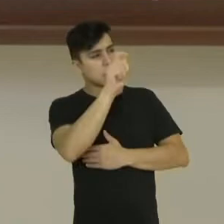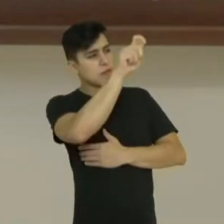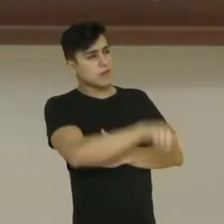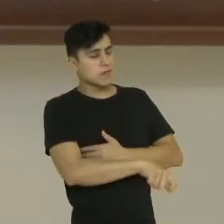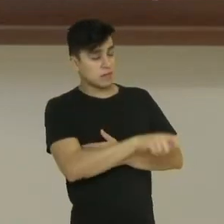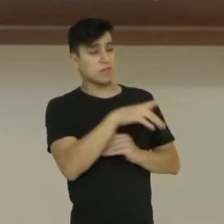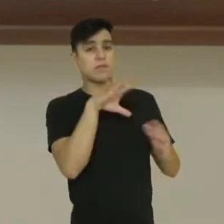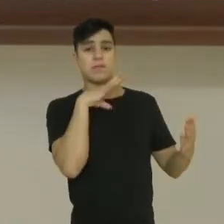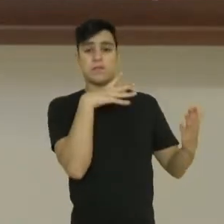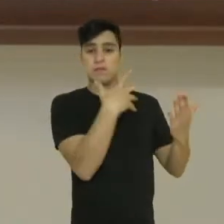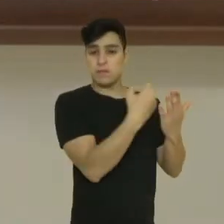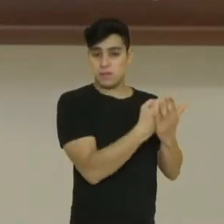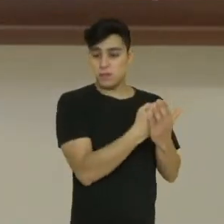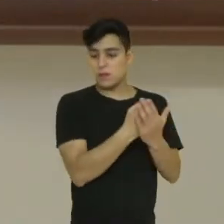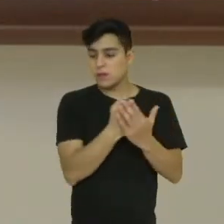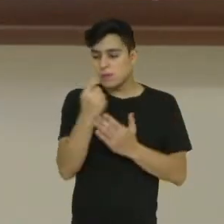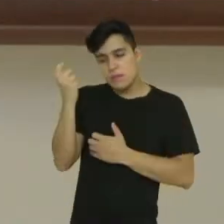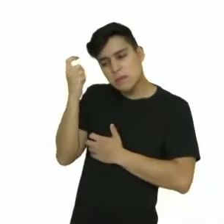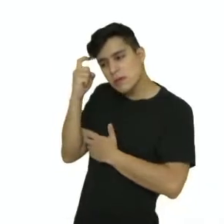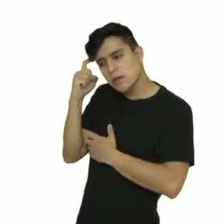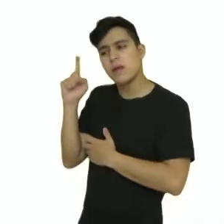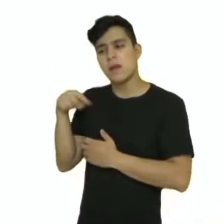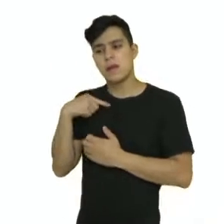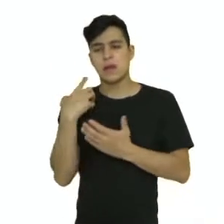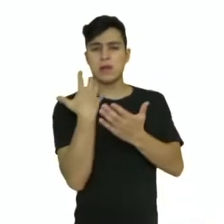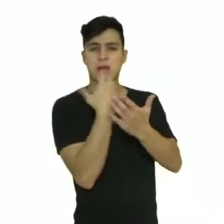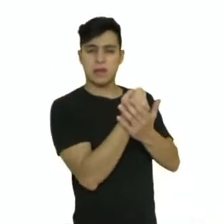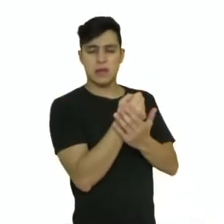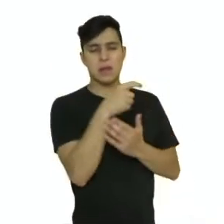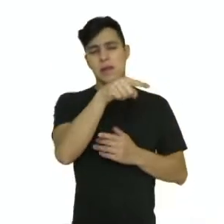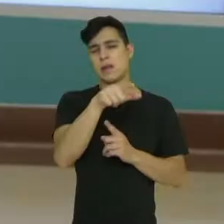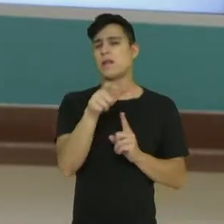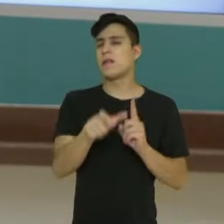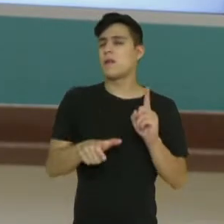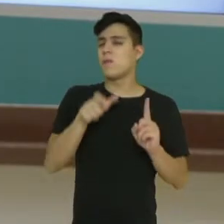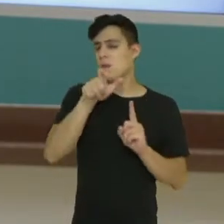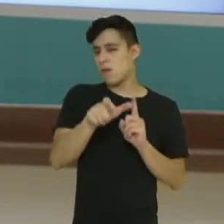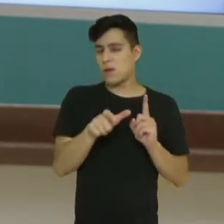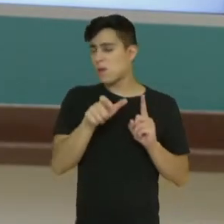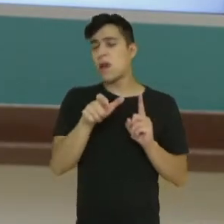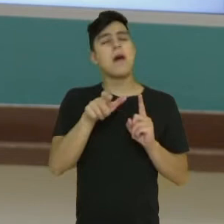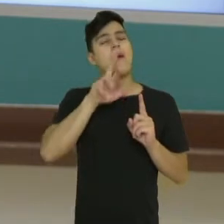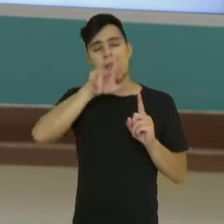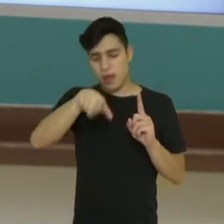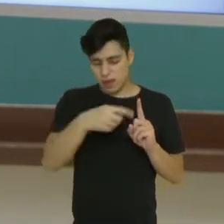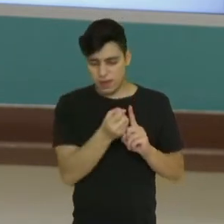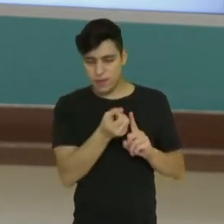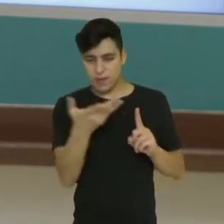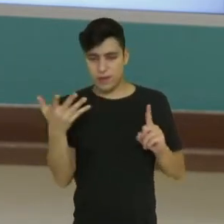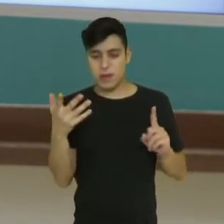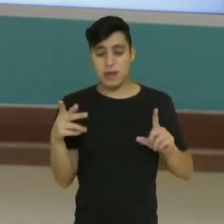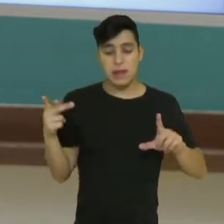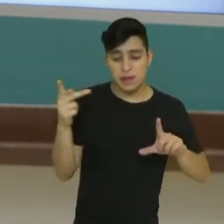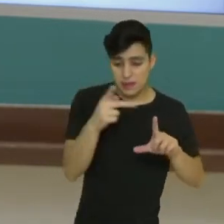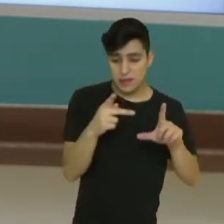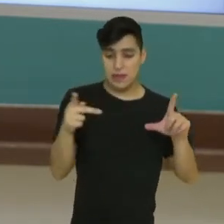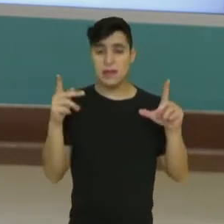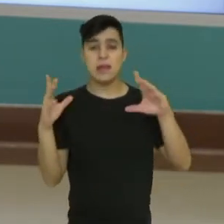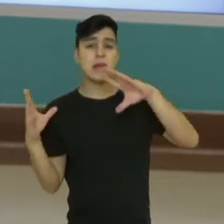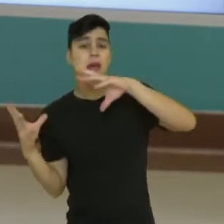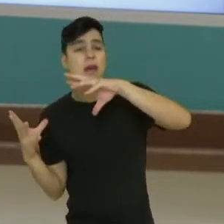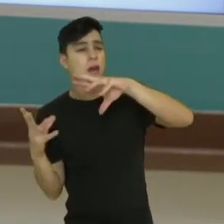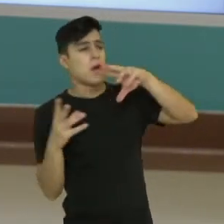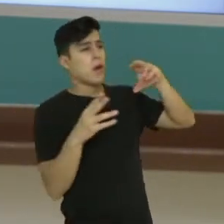uma mensagem? E com isso, nós temos agora uma linguagem não verbal. O que é essa linguagem não verbal? O desenho é uma linguagem internacional. E essa